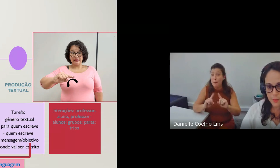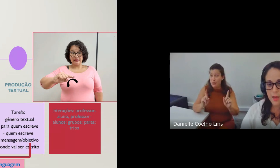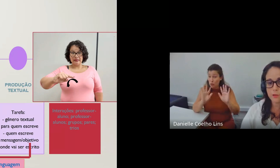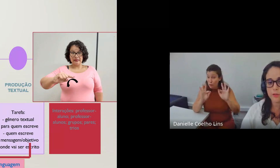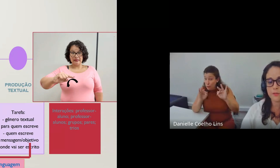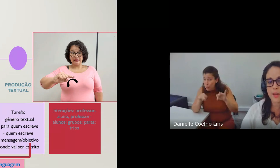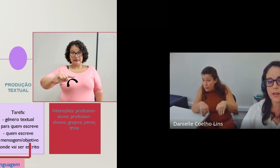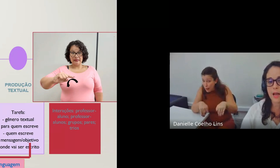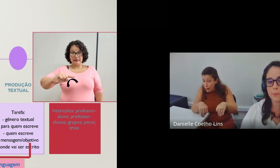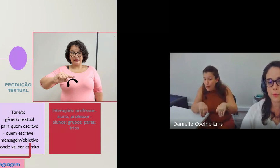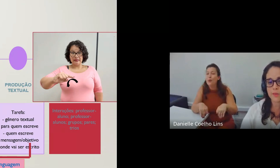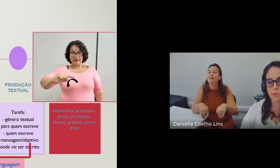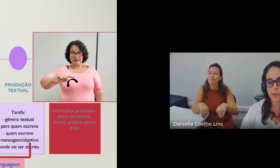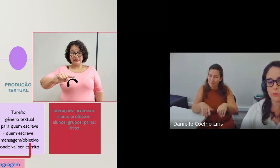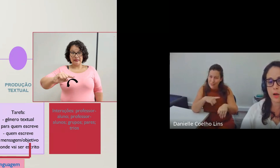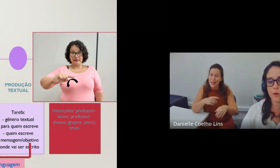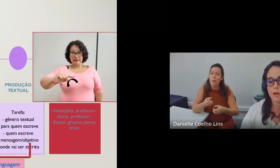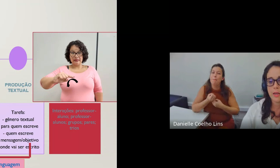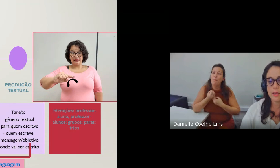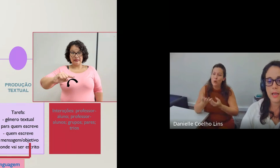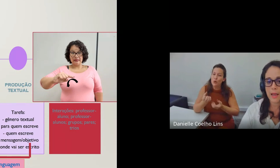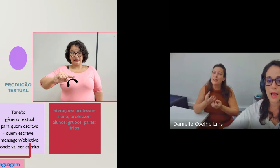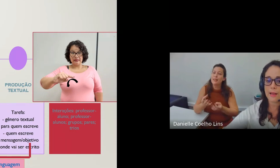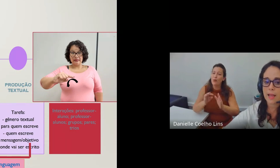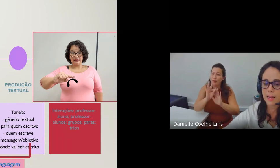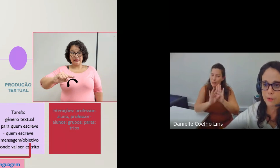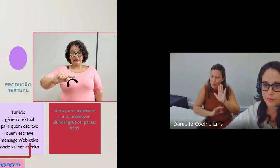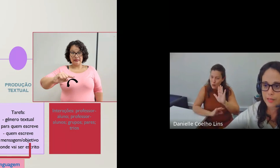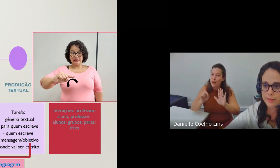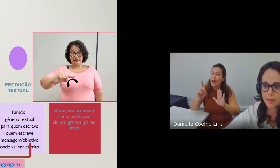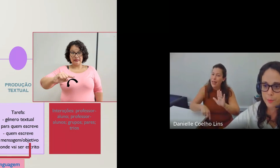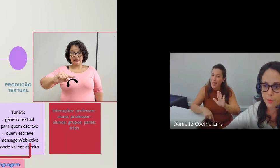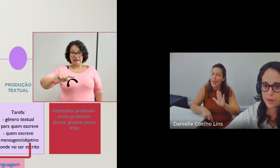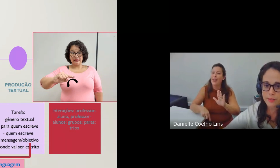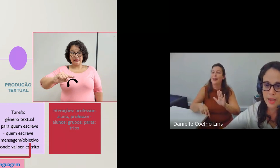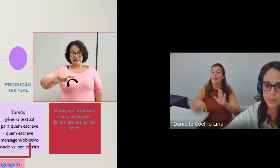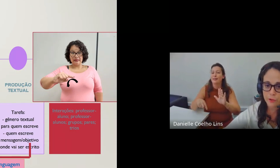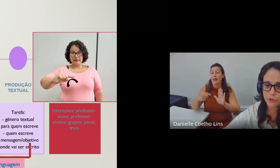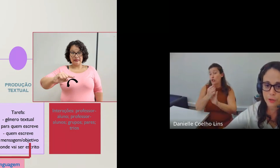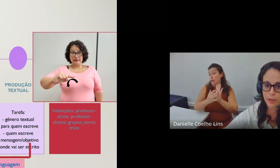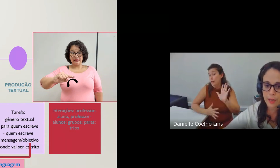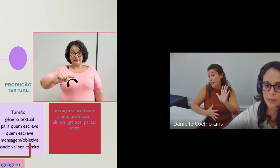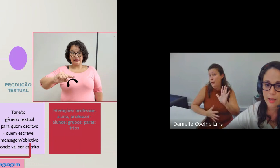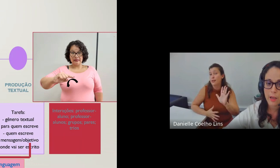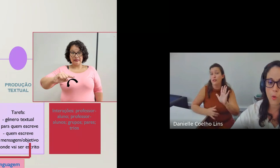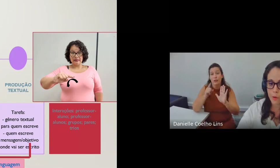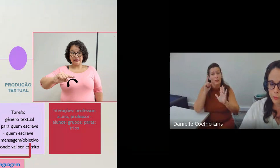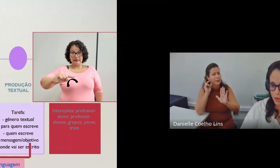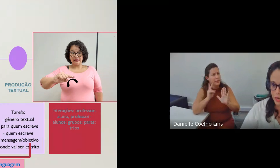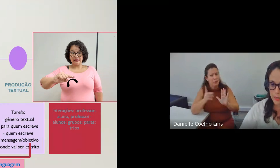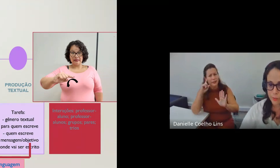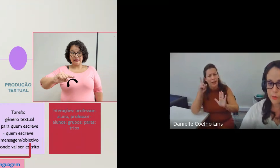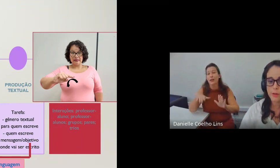do semestre, vem a produção textual, que é a tarefa, né? Sempre com a ideia de qual